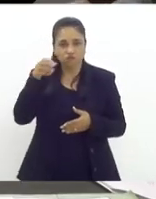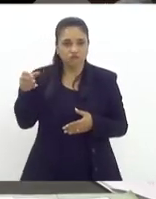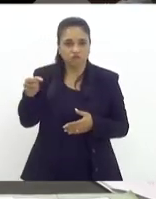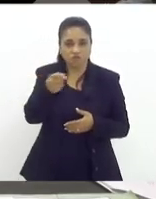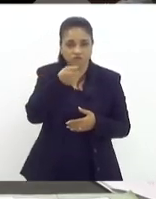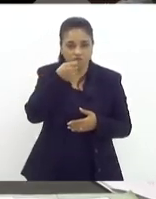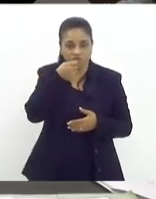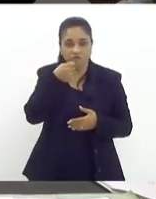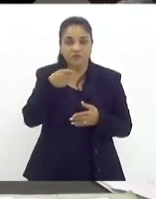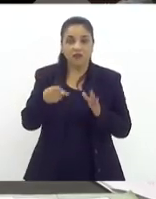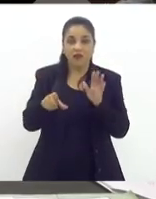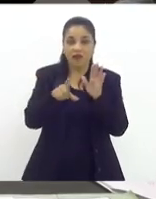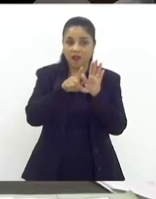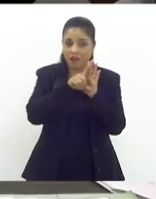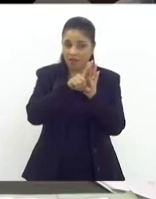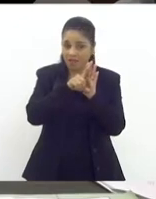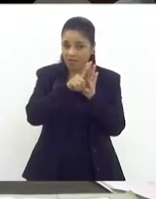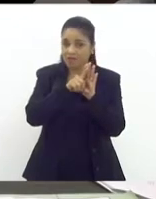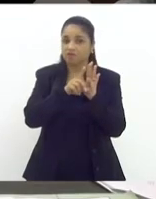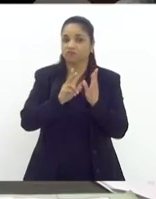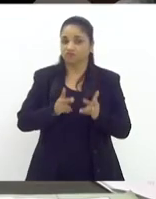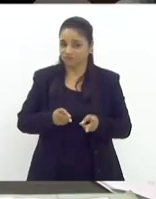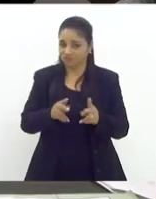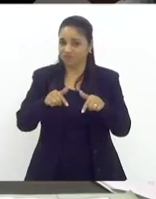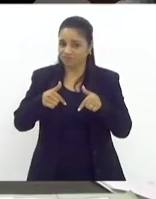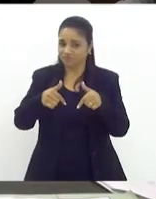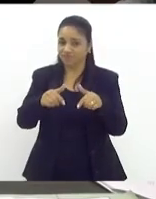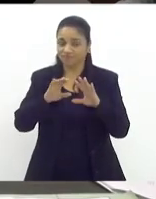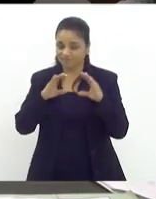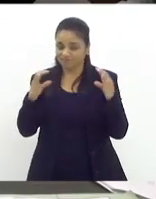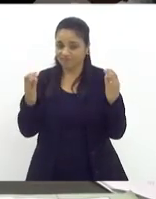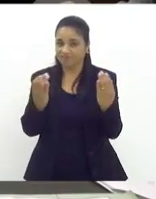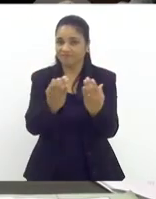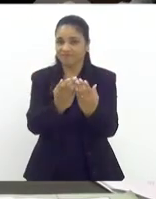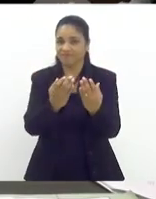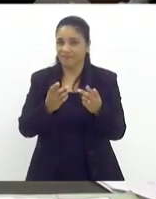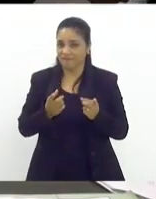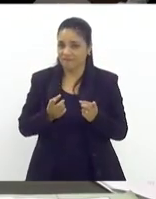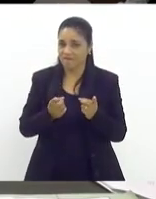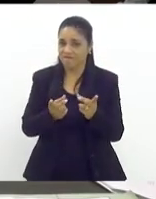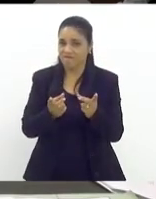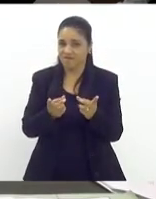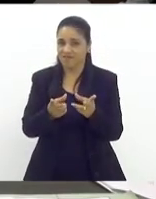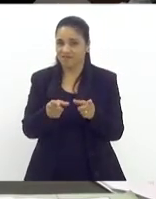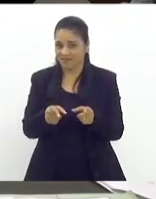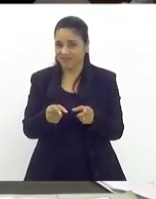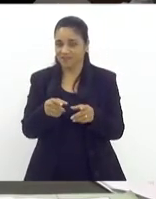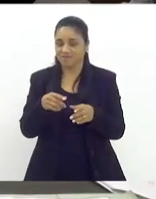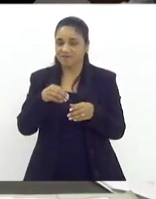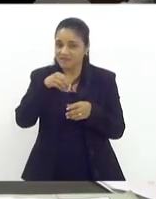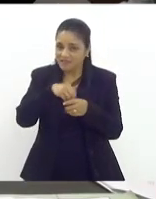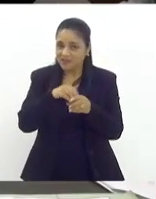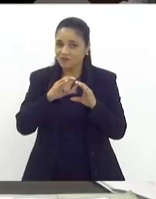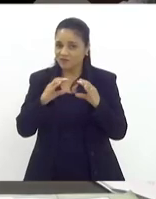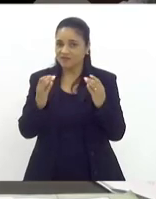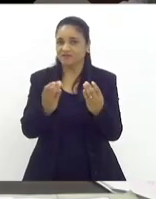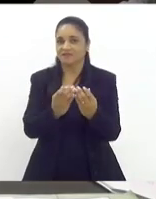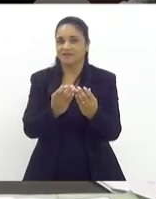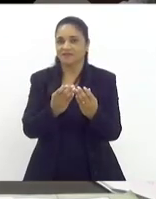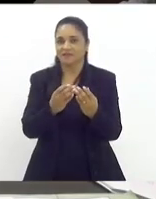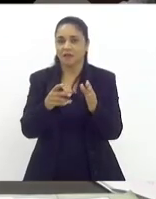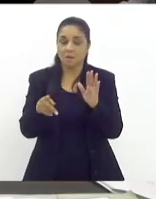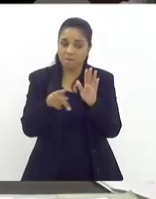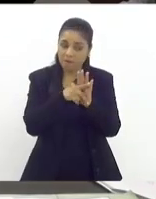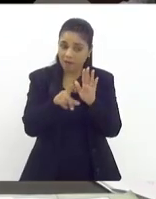em vigor. Venda e consumo de bebidas nas arenas desportivas. Esse PL, esse projeto de lei tem por objetivo... Não, isso aqui é um PL.